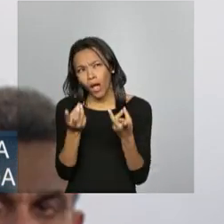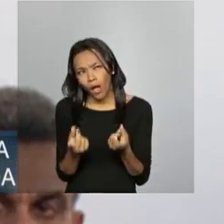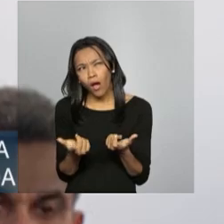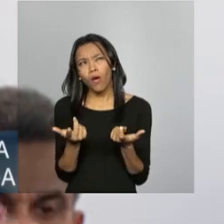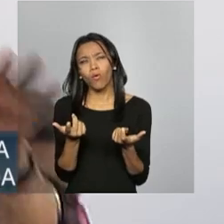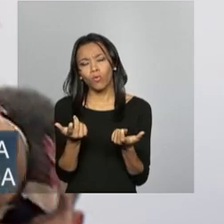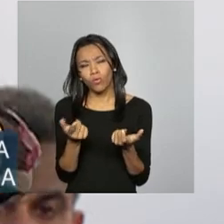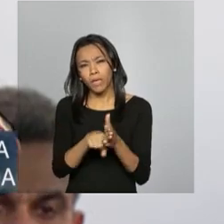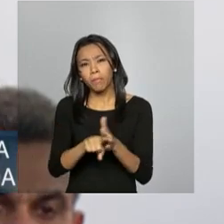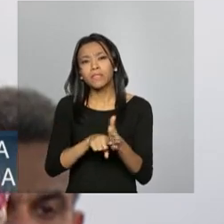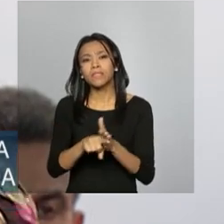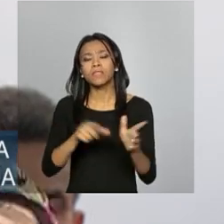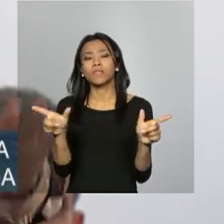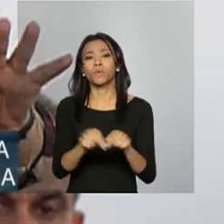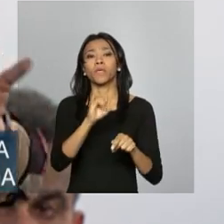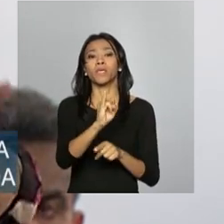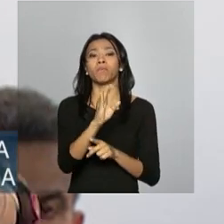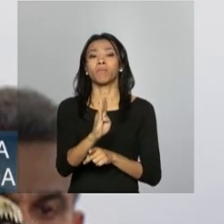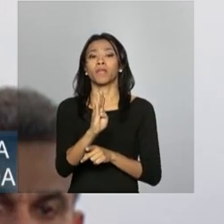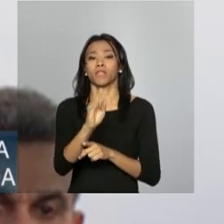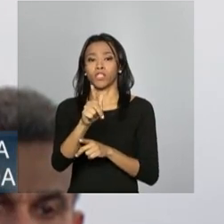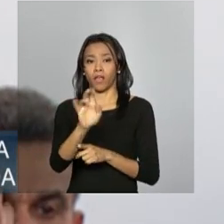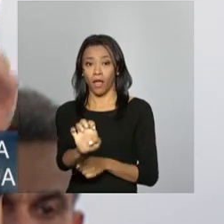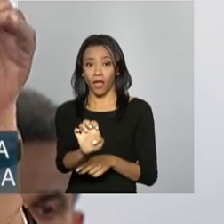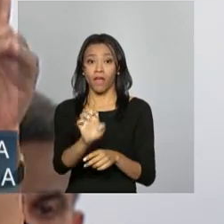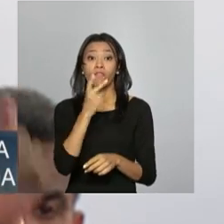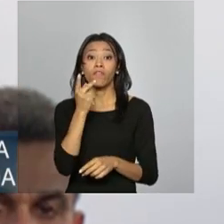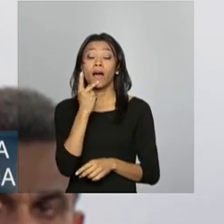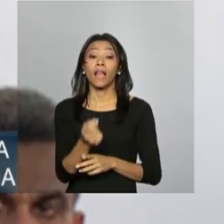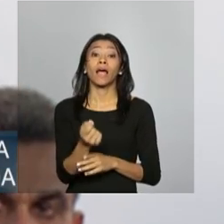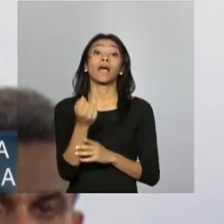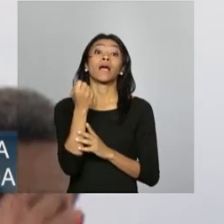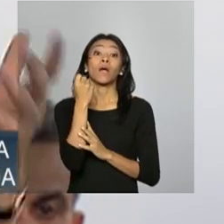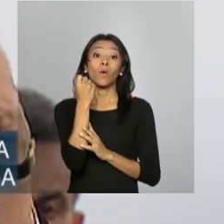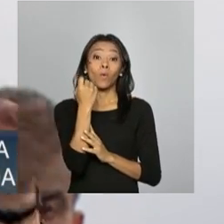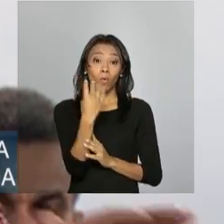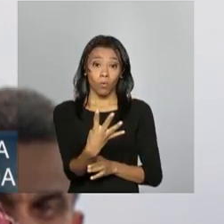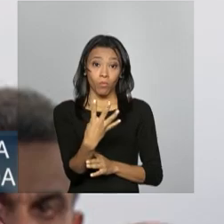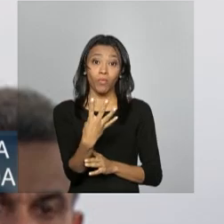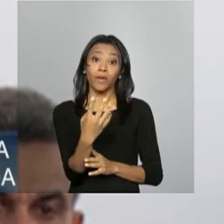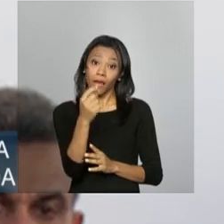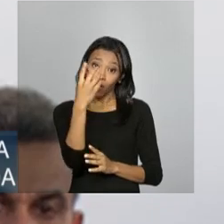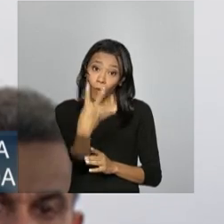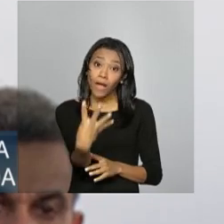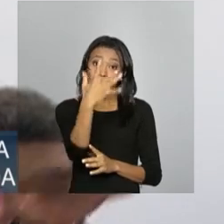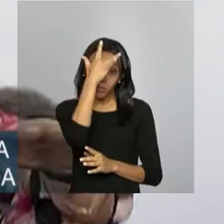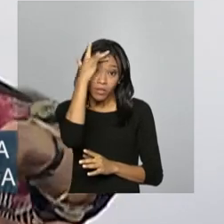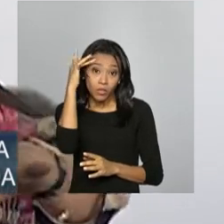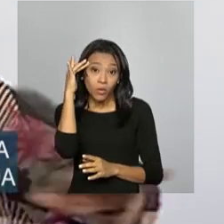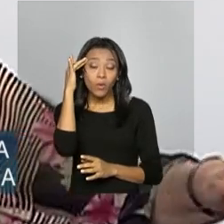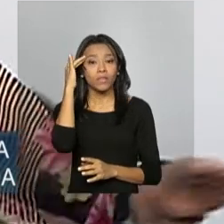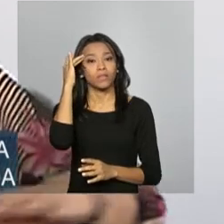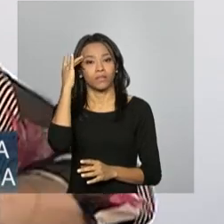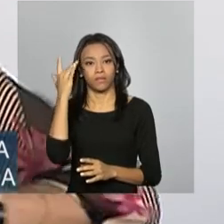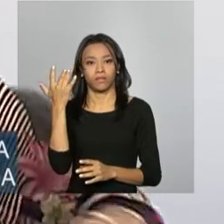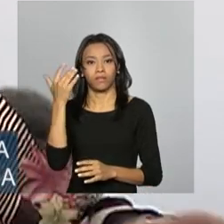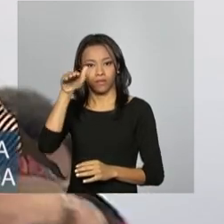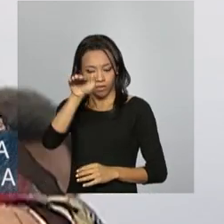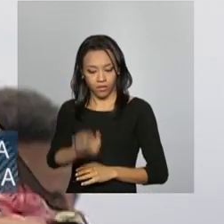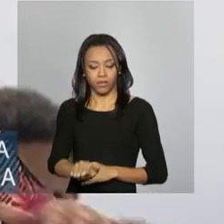pelo IBGE é 4 pessoas e meia por família. Por que 4 pessoas e meia? É